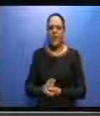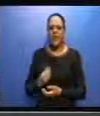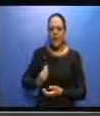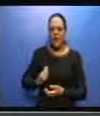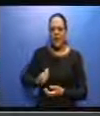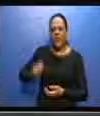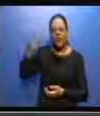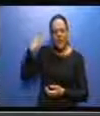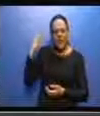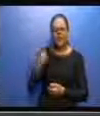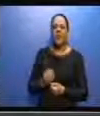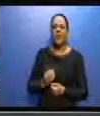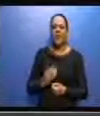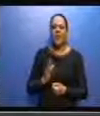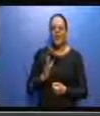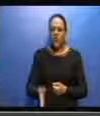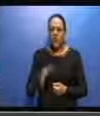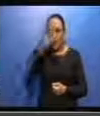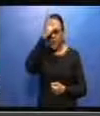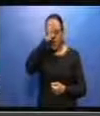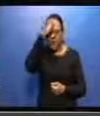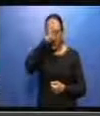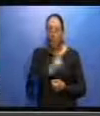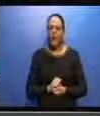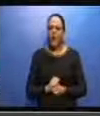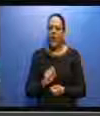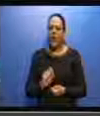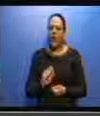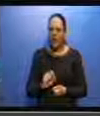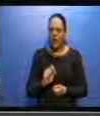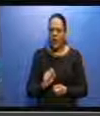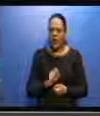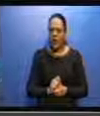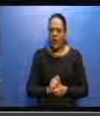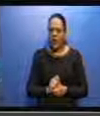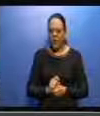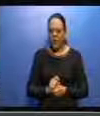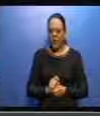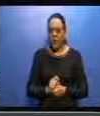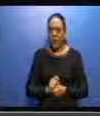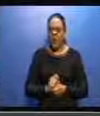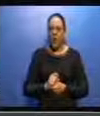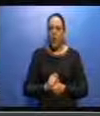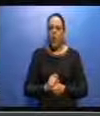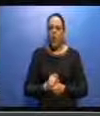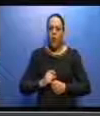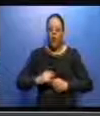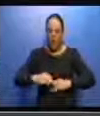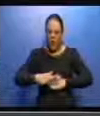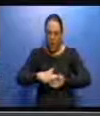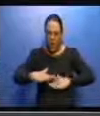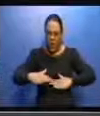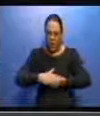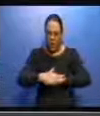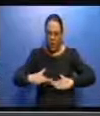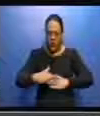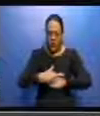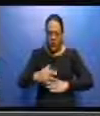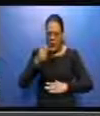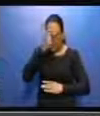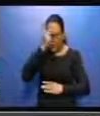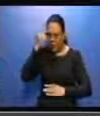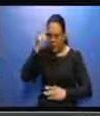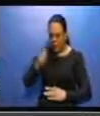gesso do rural né de maneira breve é o movimento da população do campo em direção às cidades né